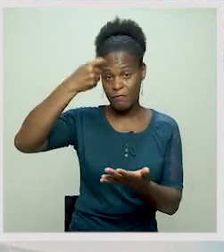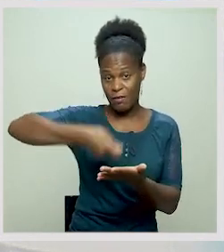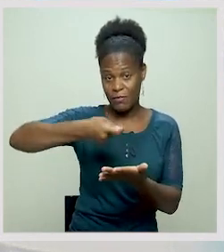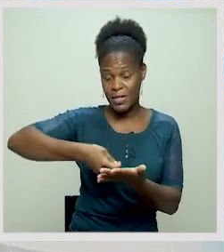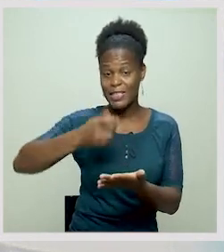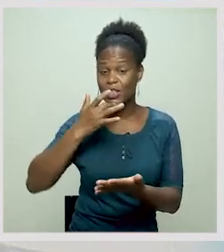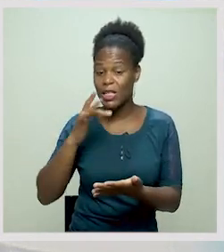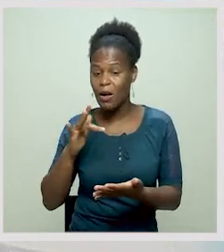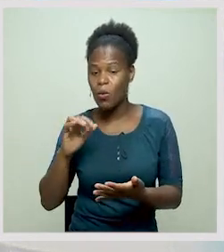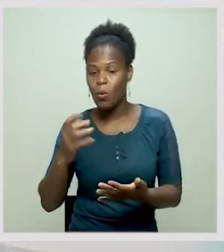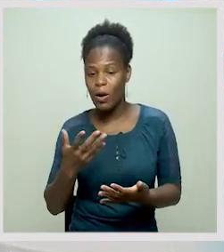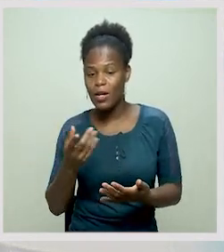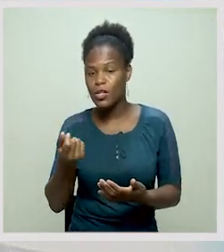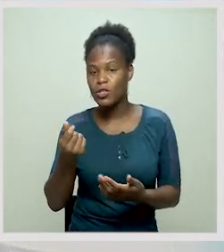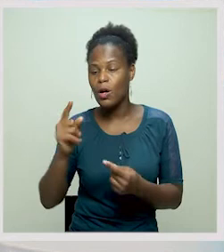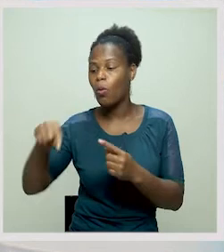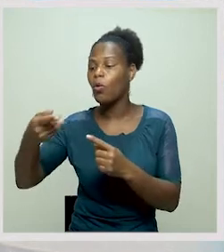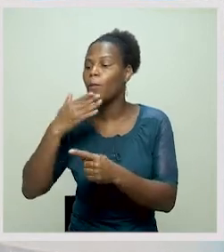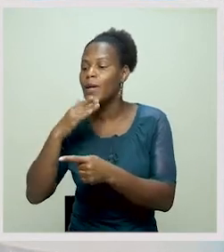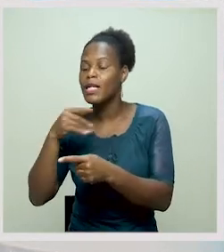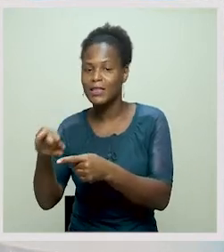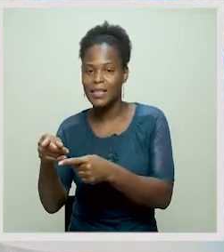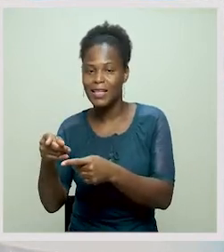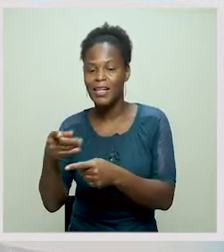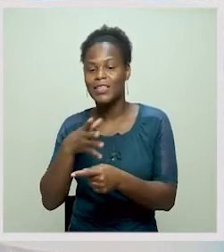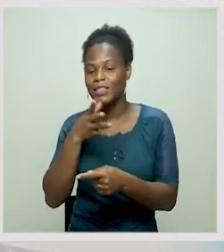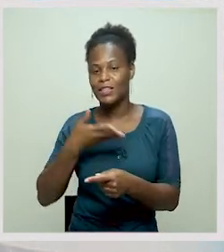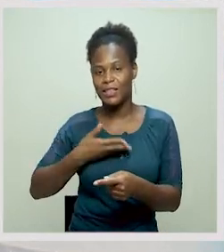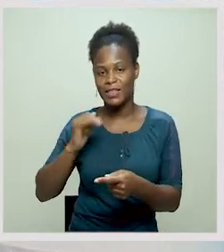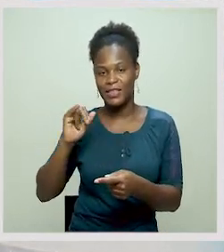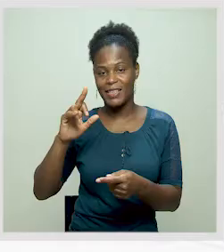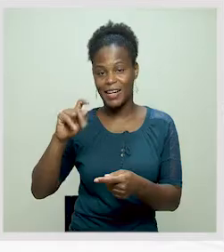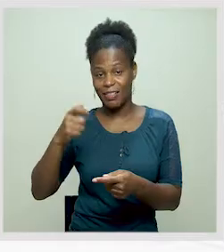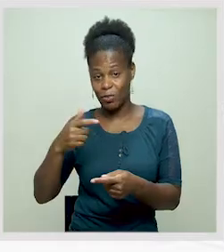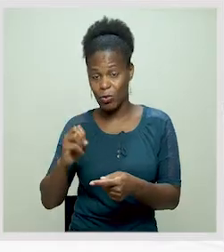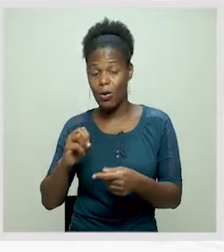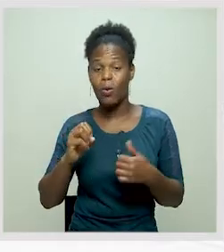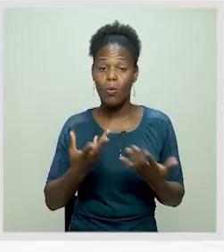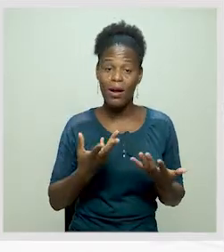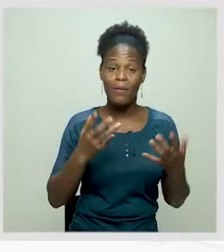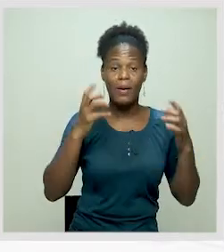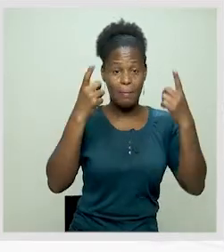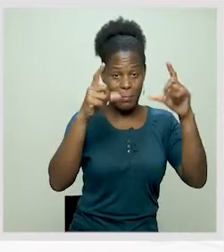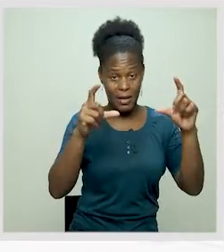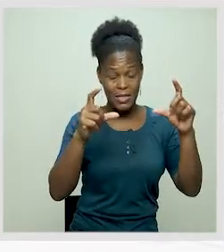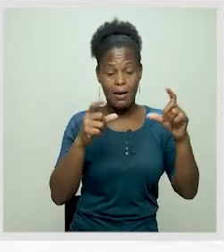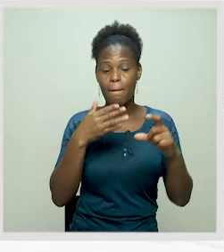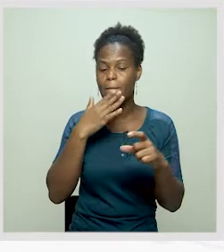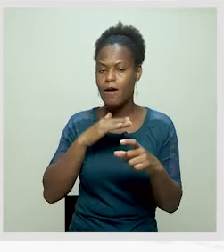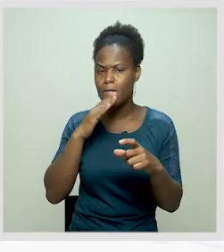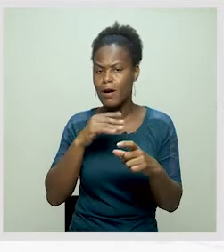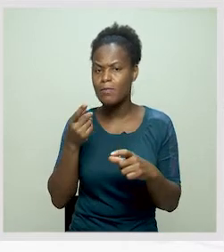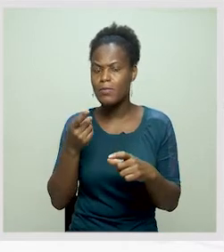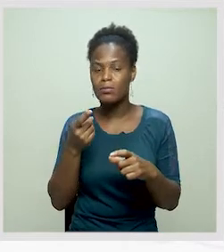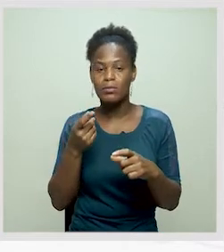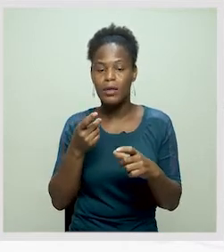quando utiliza fundos alheios, é direto quando a empresa recorre